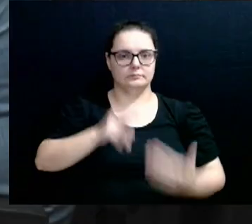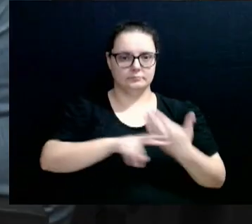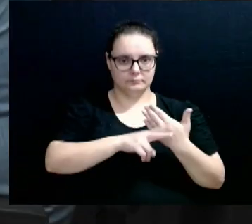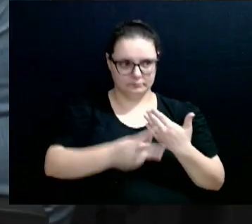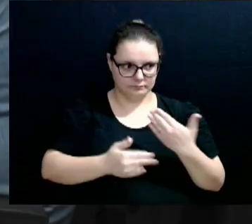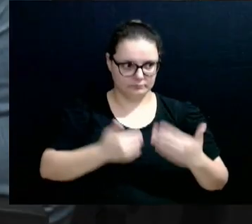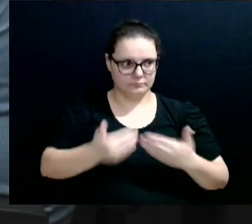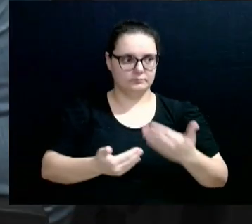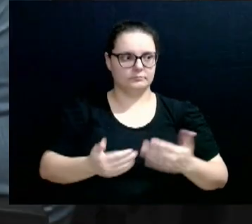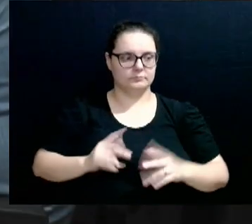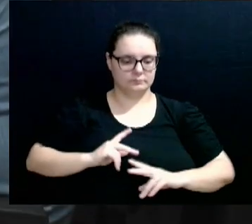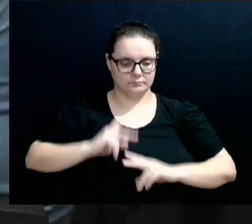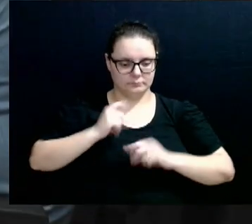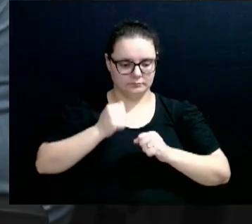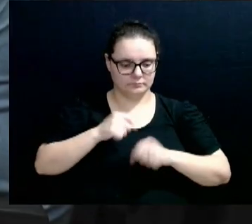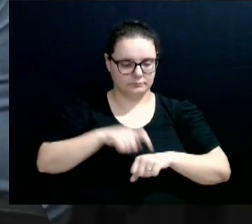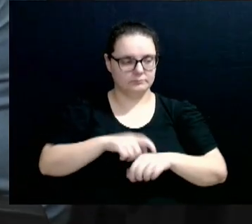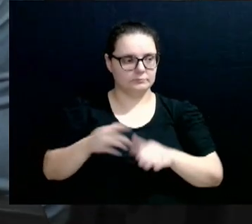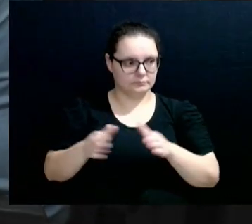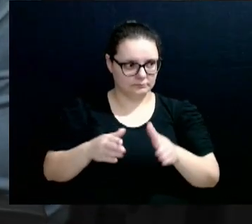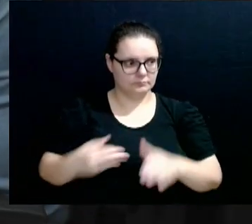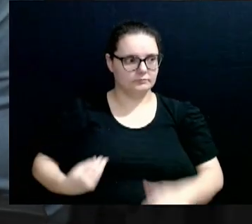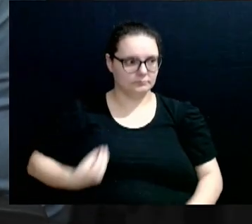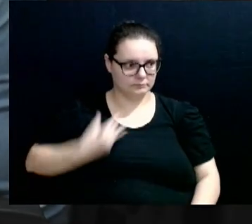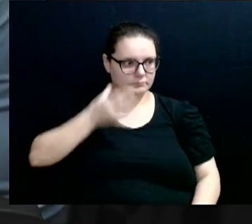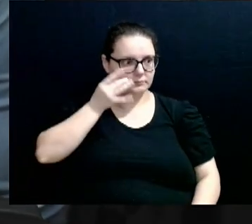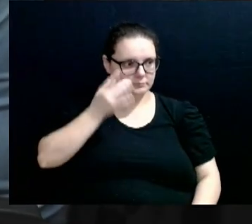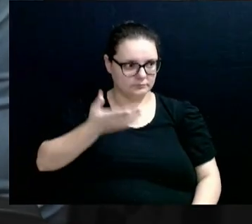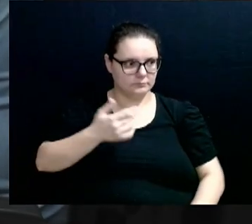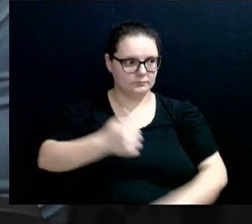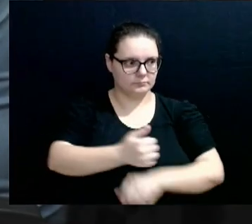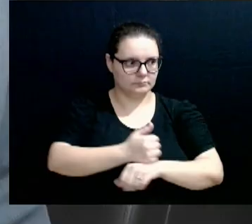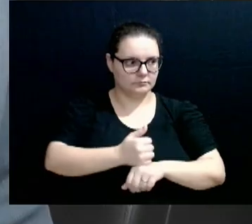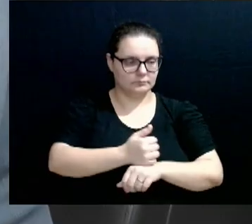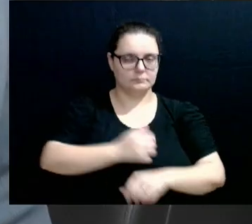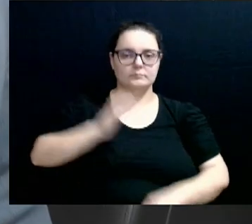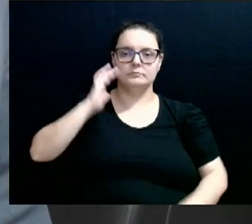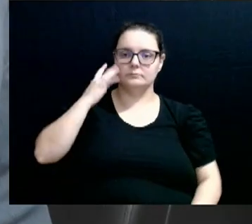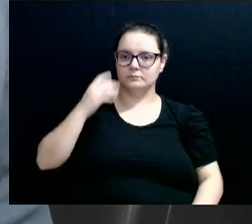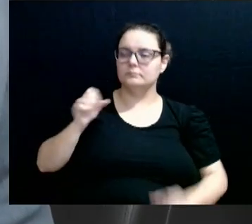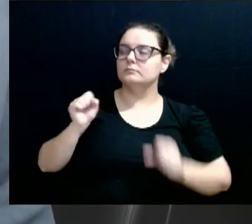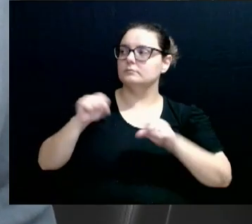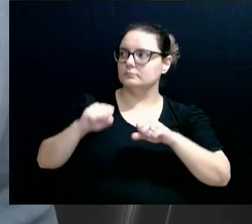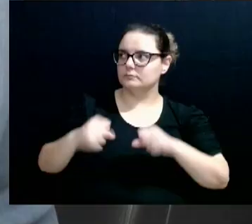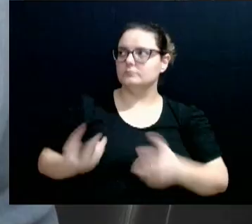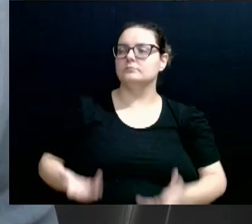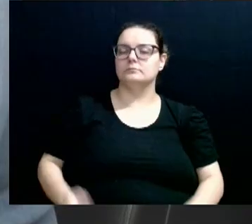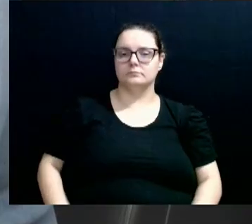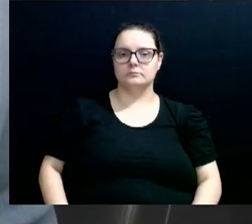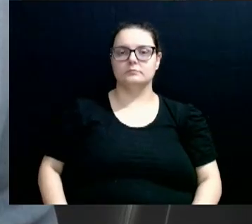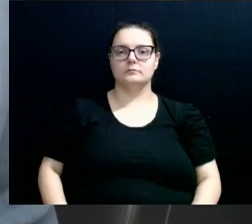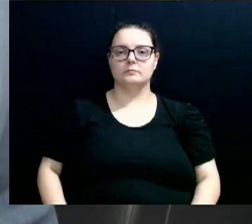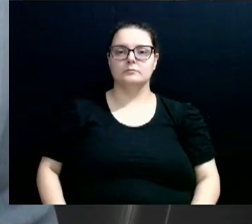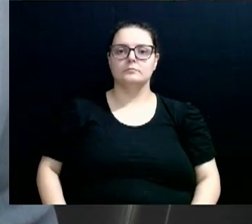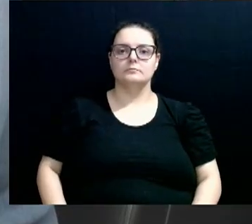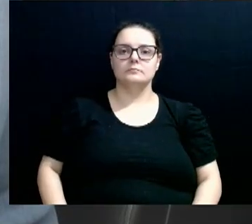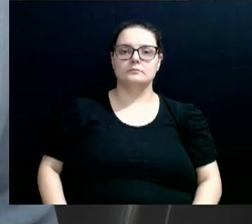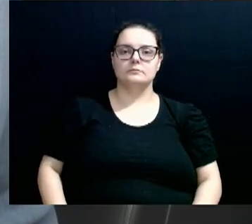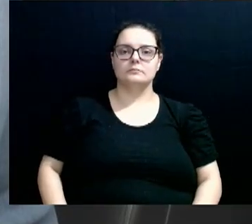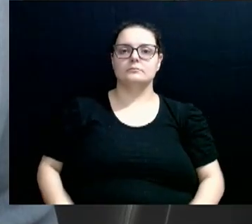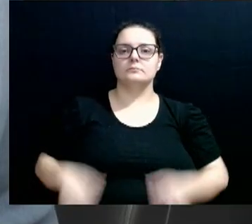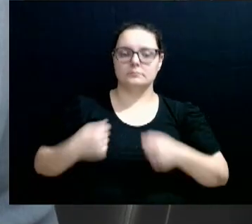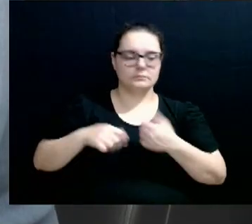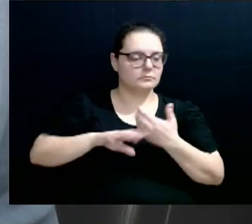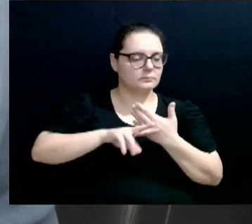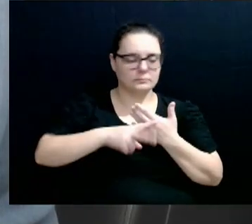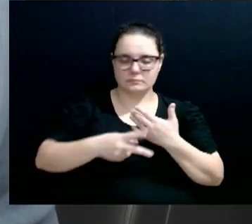força nesse momento que você vive da sua carreira? Eu acho que reverbera. E eu acho que precisa reverberar para qualquer educador,